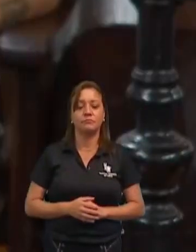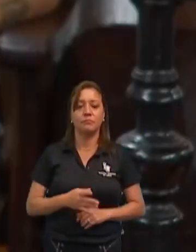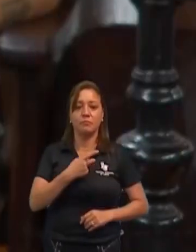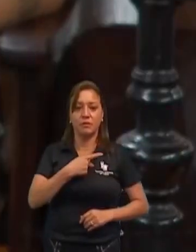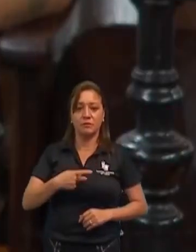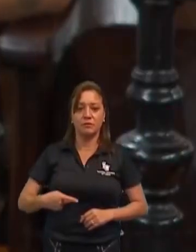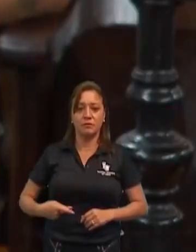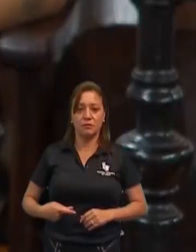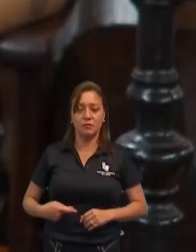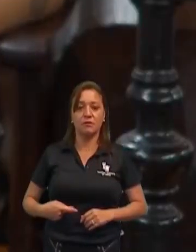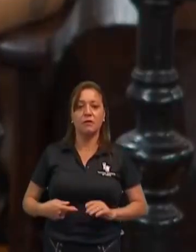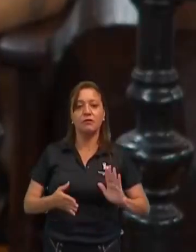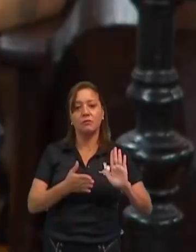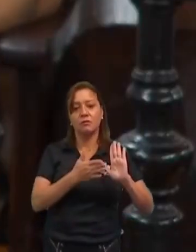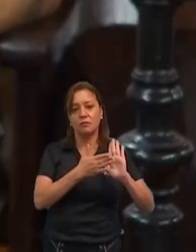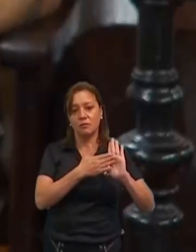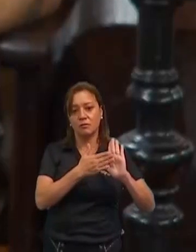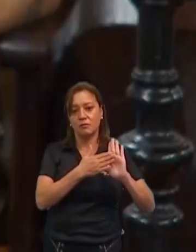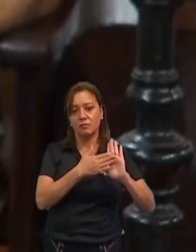de segunda-feira dois projetos, o